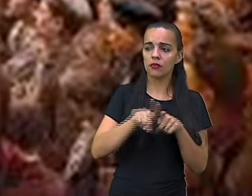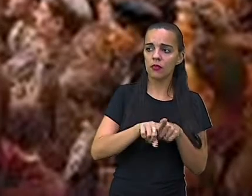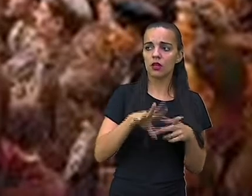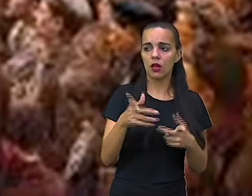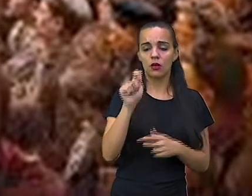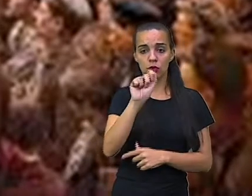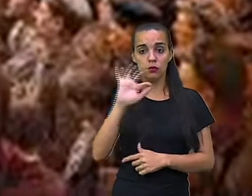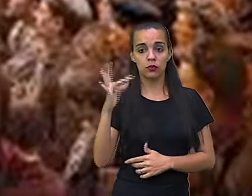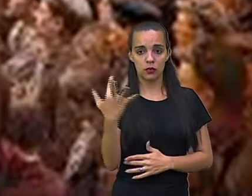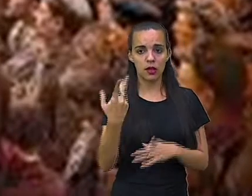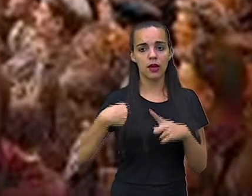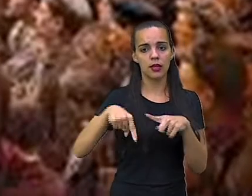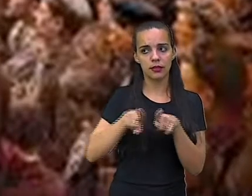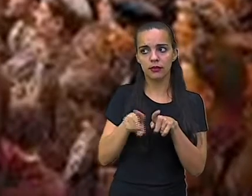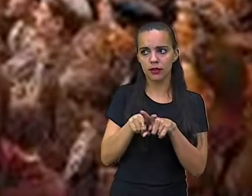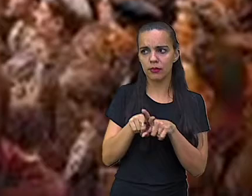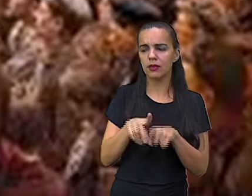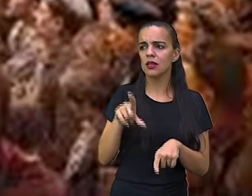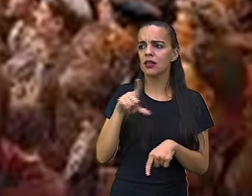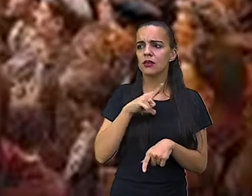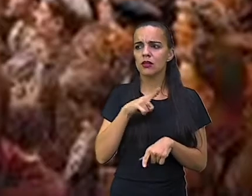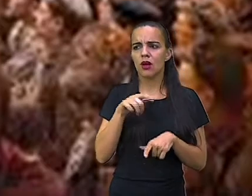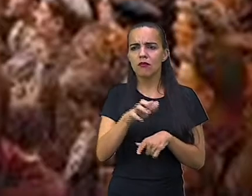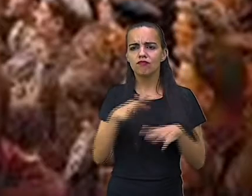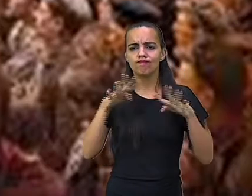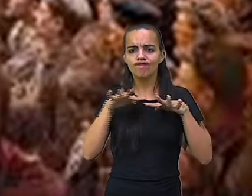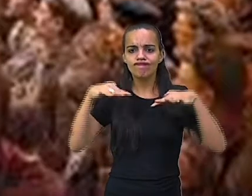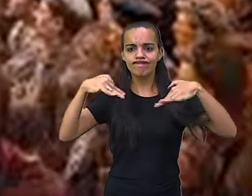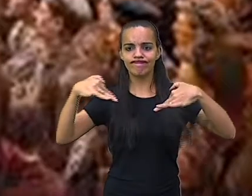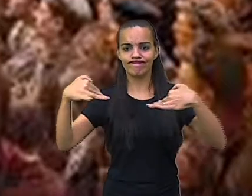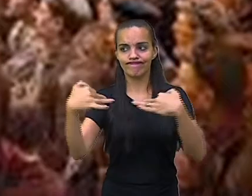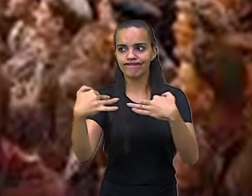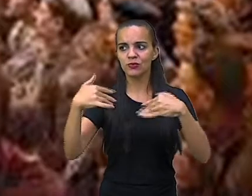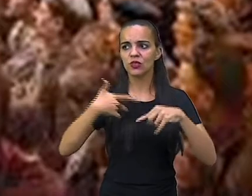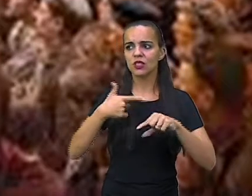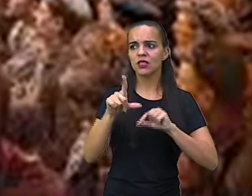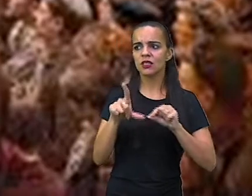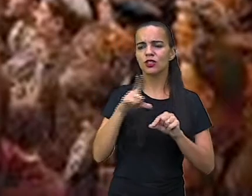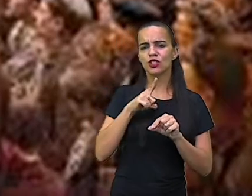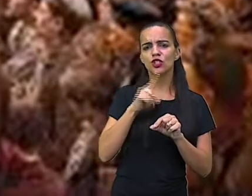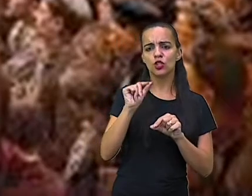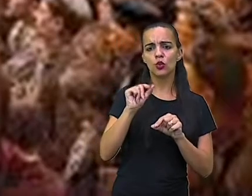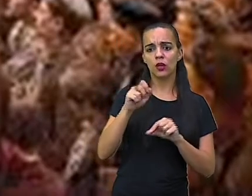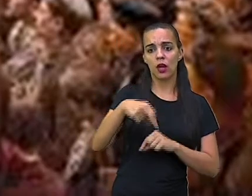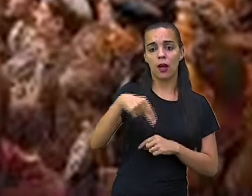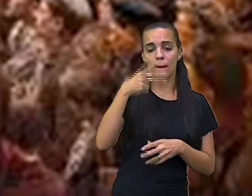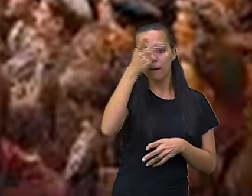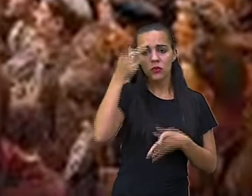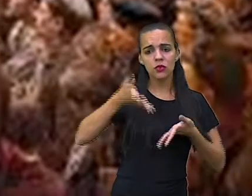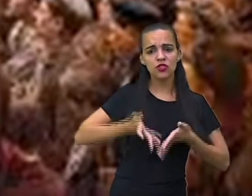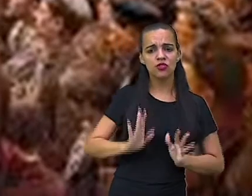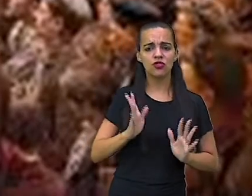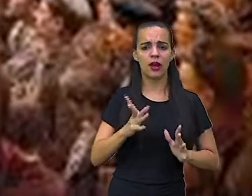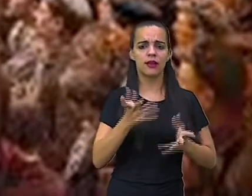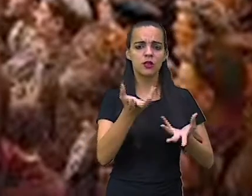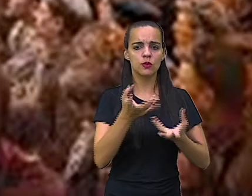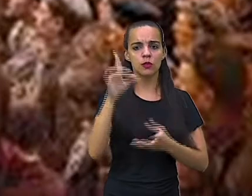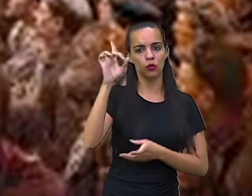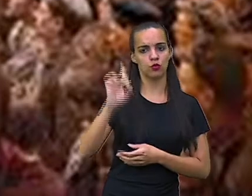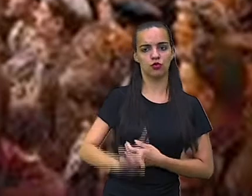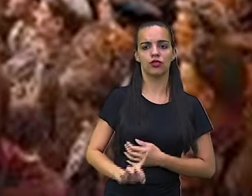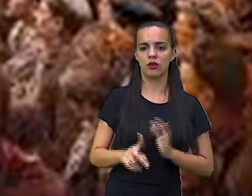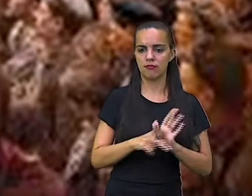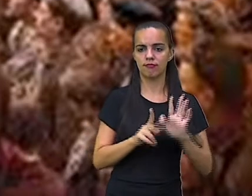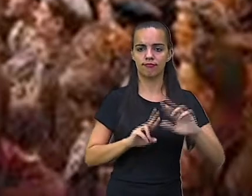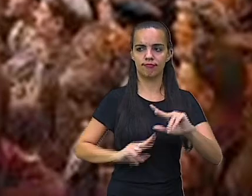africano e asiático. No centro desses acontecimentos estava o nacionalismo, um fator